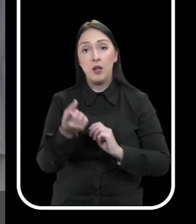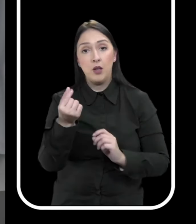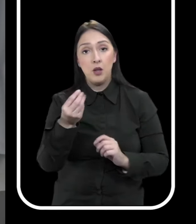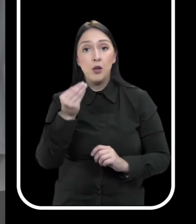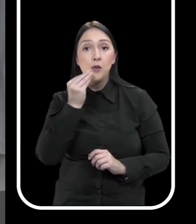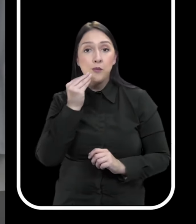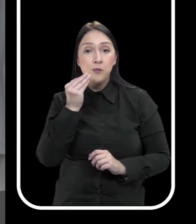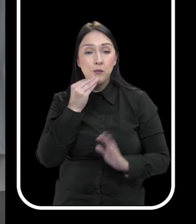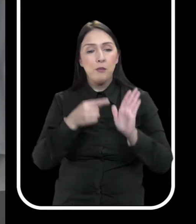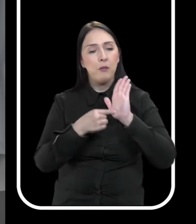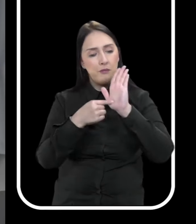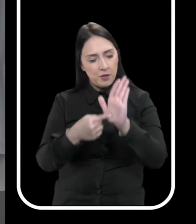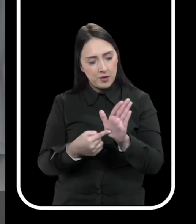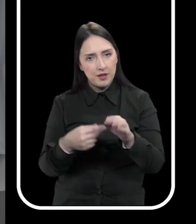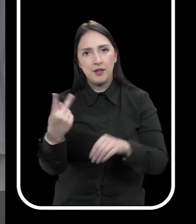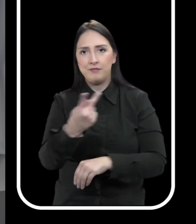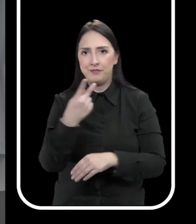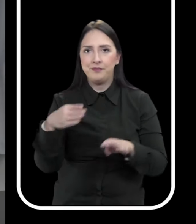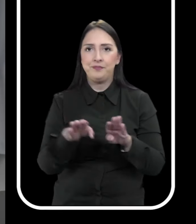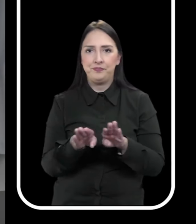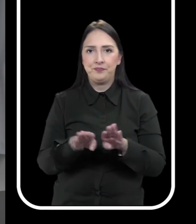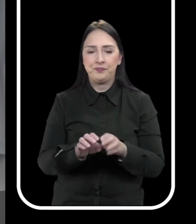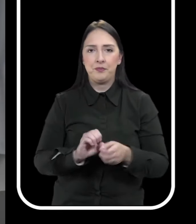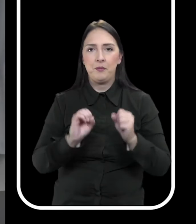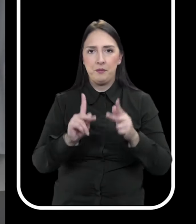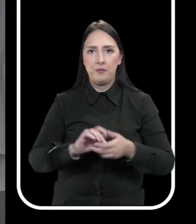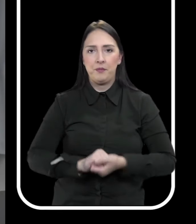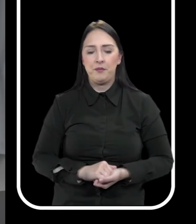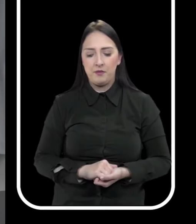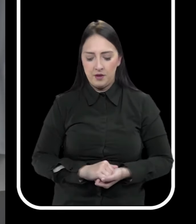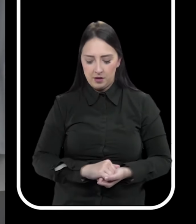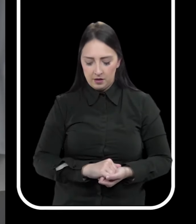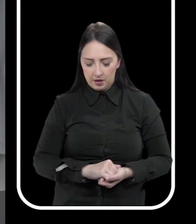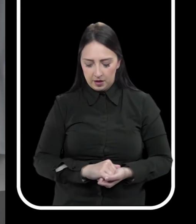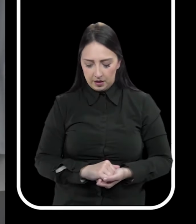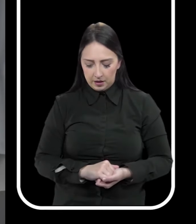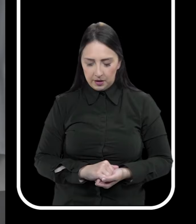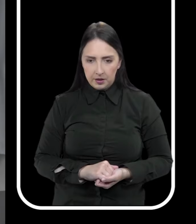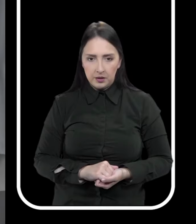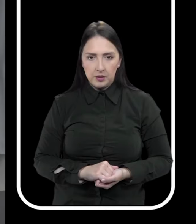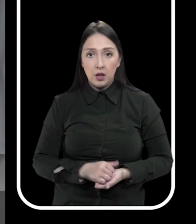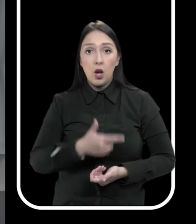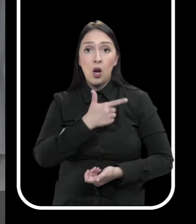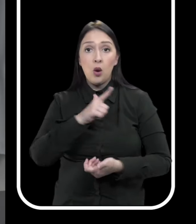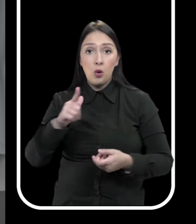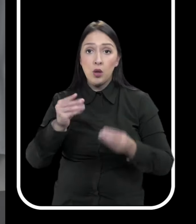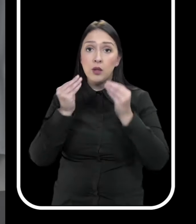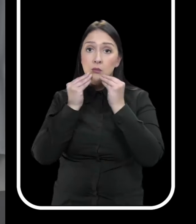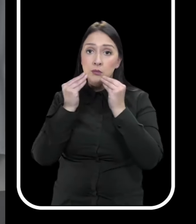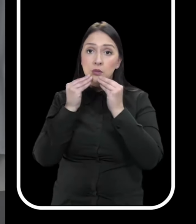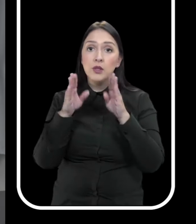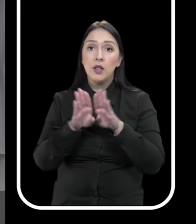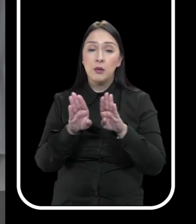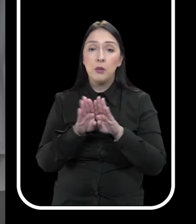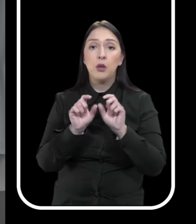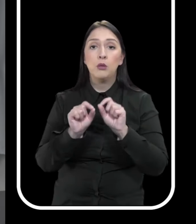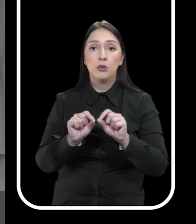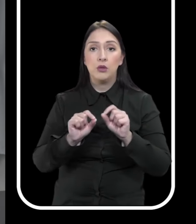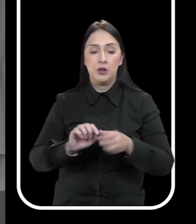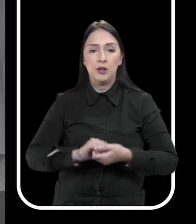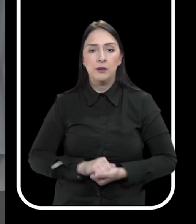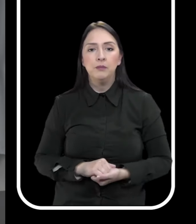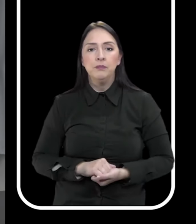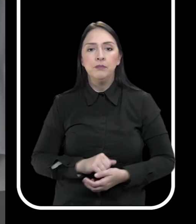tá, a simulação mostra isso para nós também. Correto? Bom, uma outra possibilidade